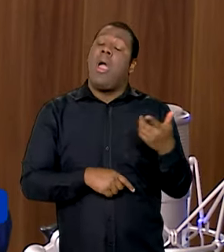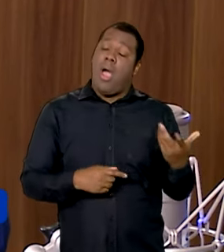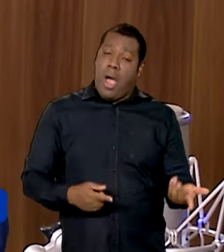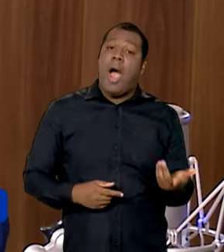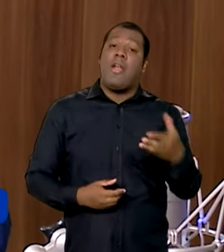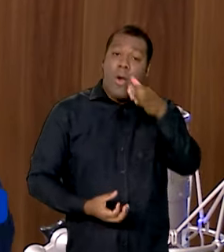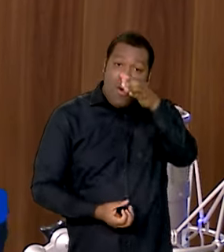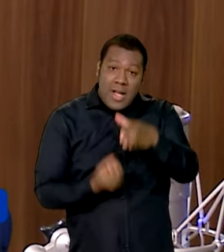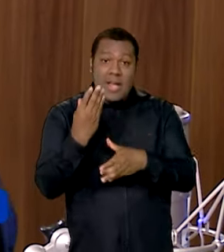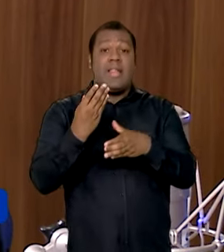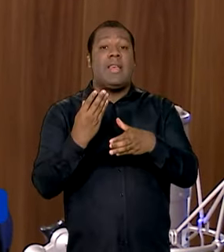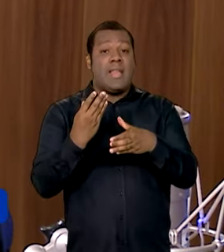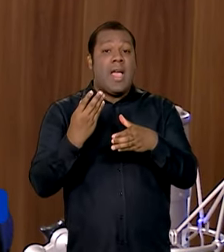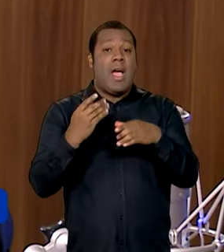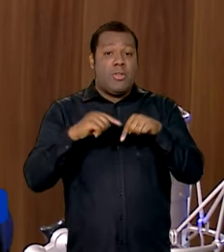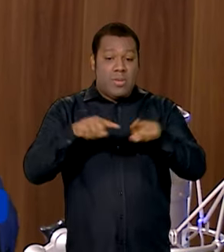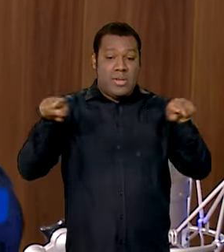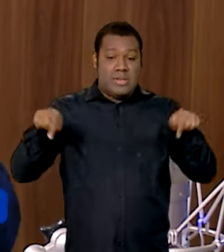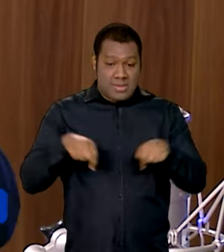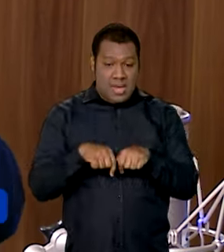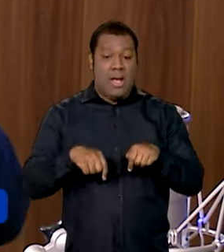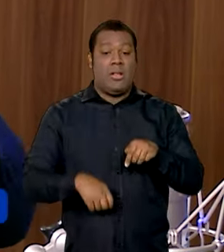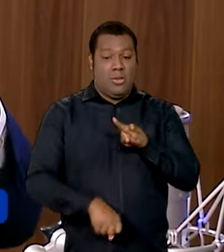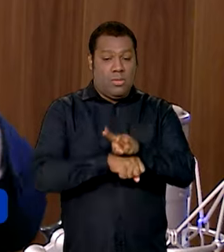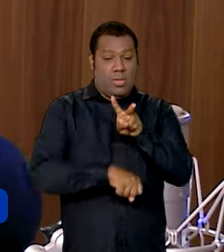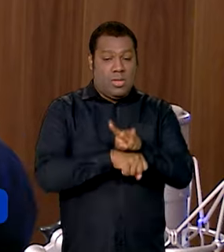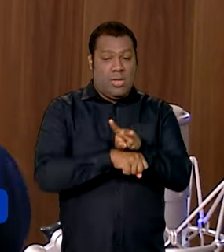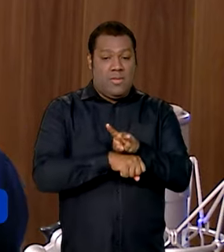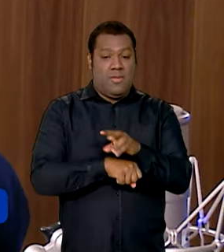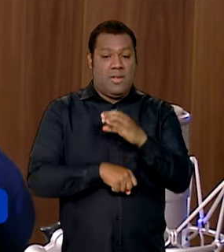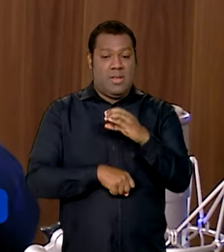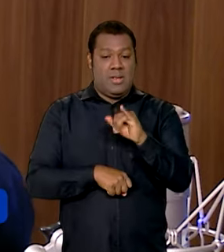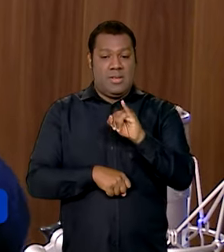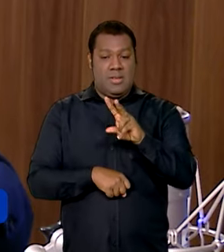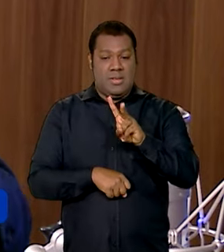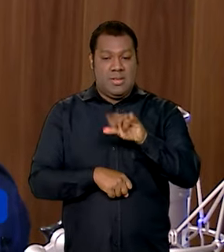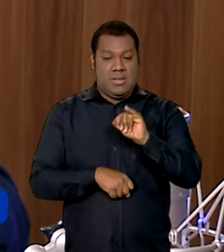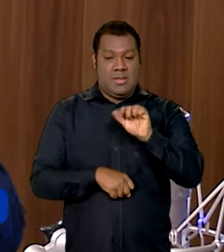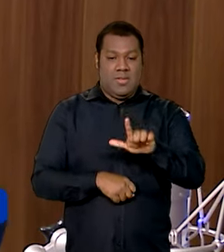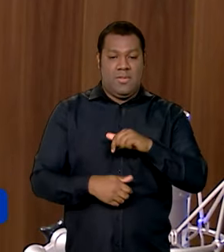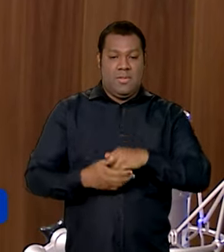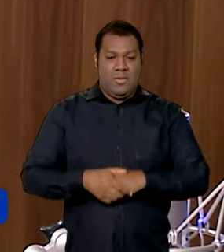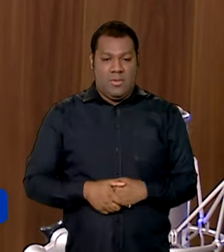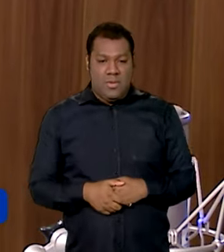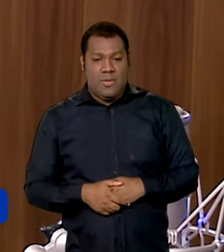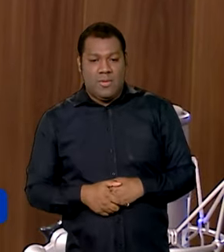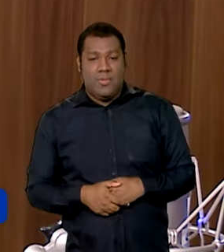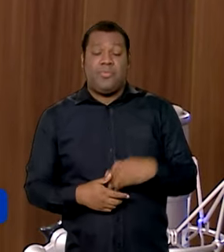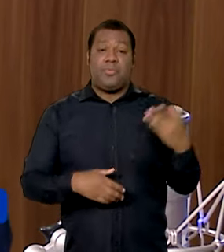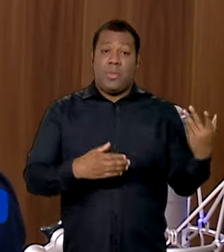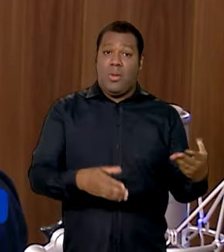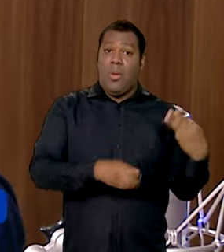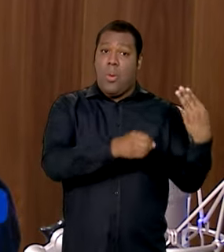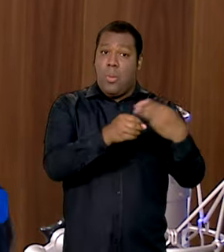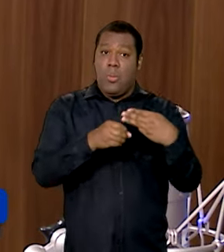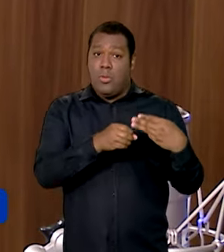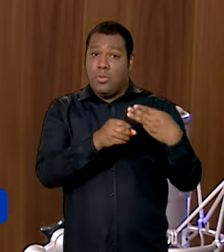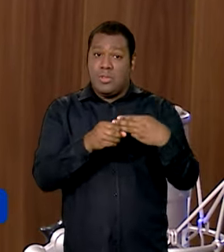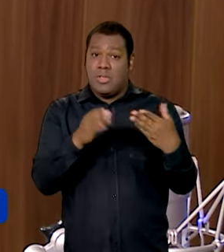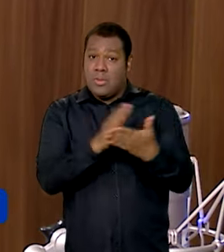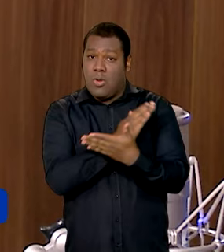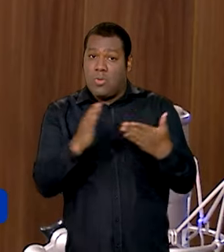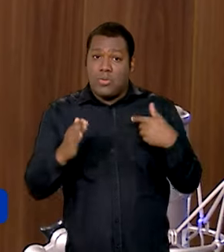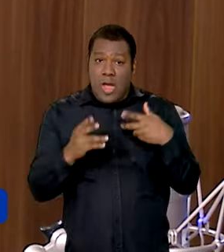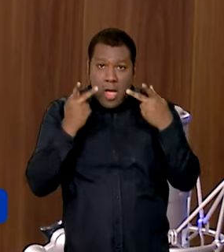locais que nunca tinha acontecido evento 40 anos as pessoas não lembram o último evento que aconteceu e de repente por conta das